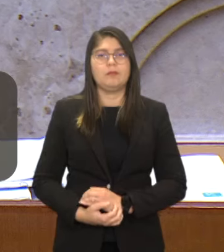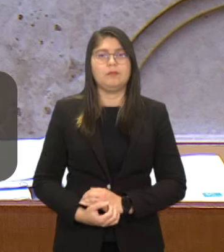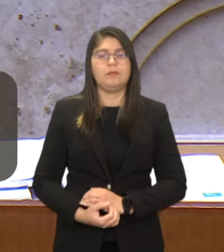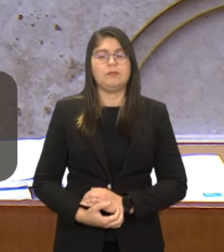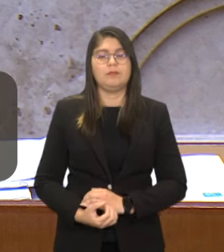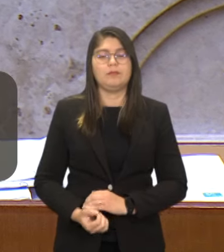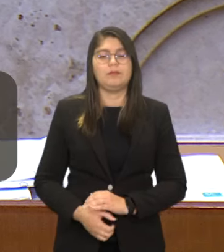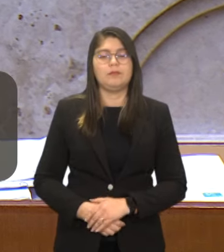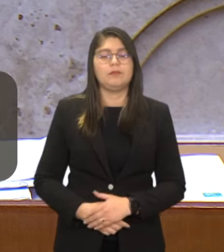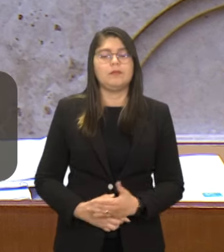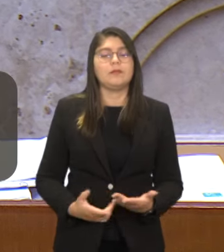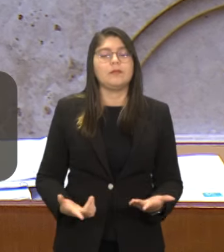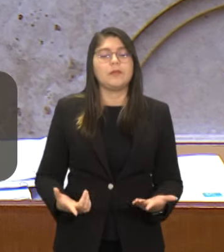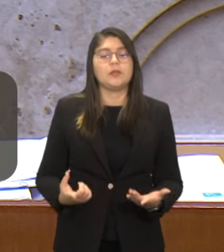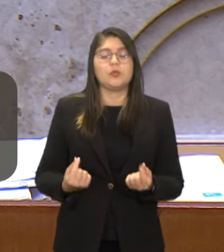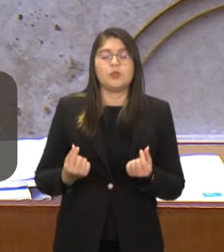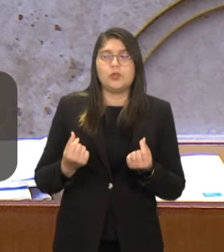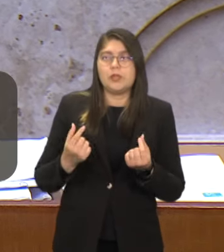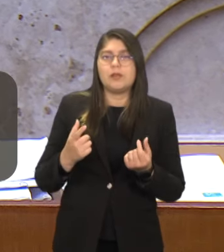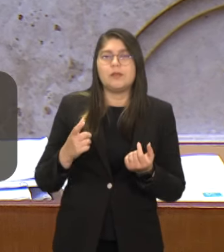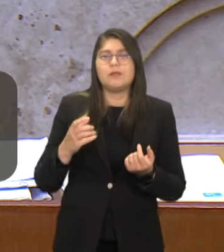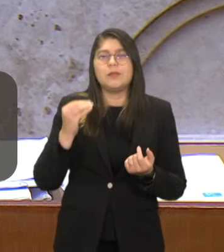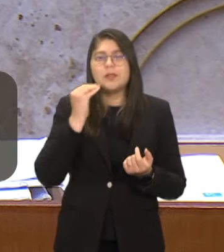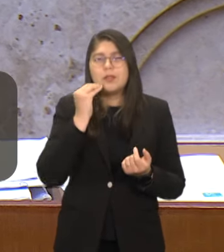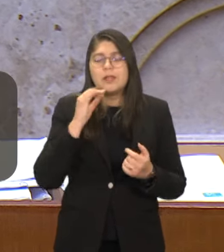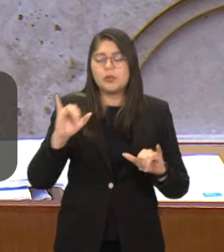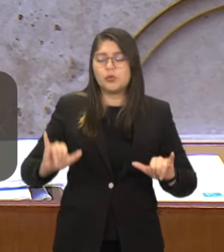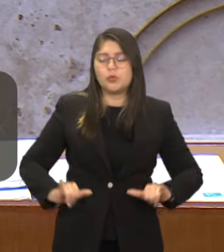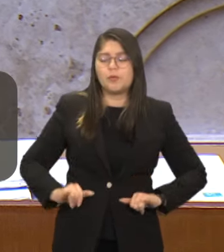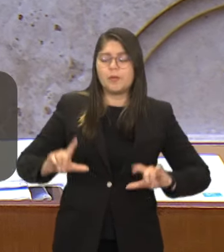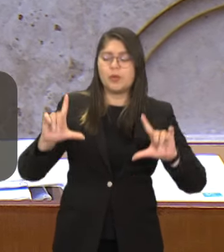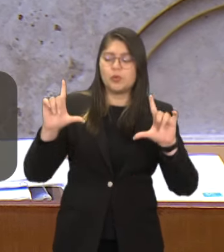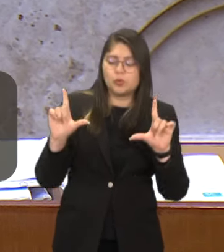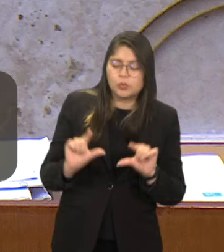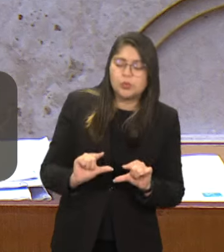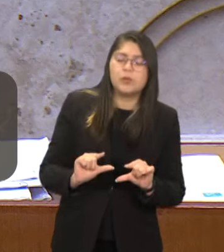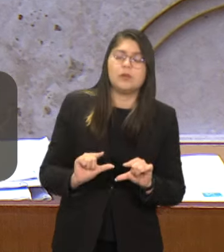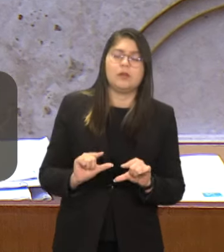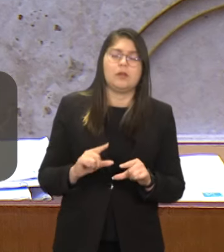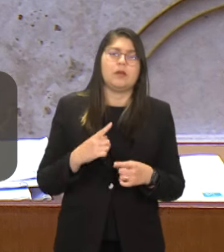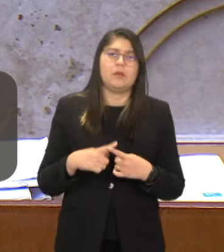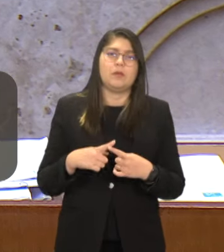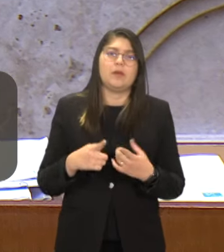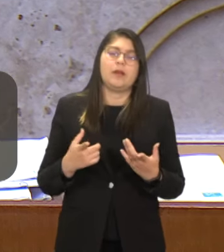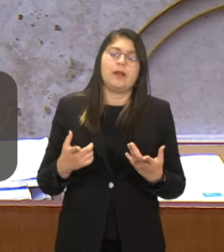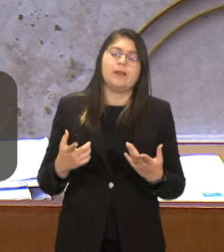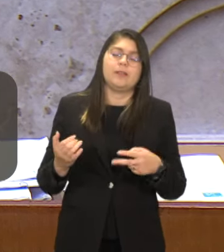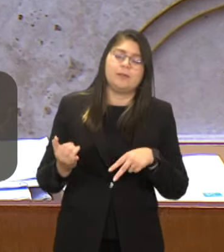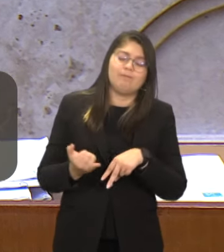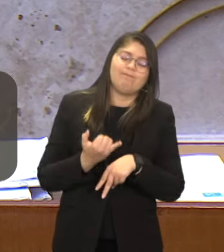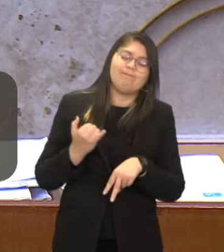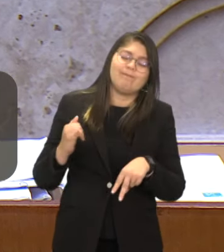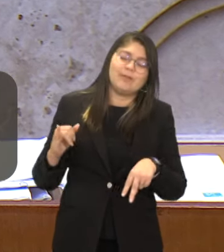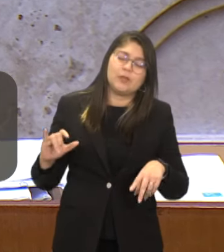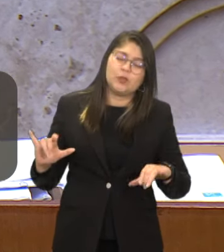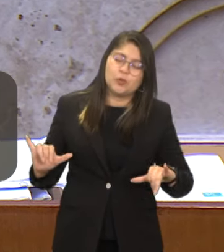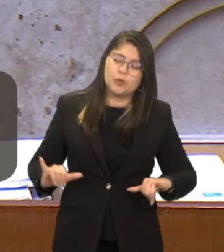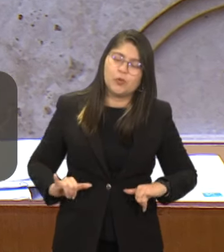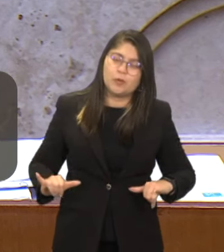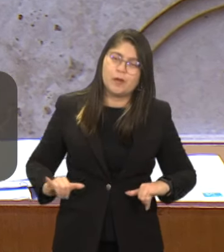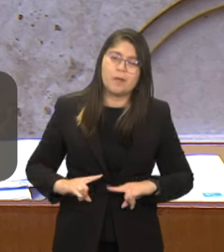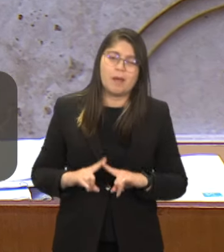esse dinheiro, no máximo, vai poder atenuar o sofrimento a que essas pessoas foram submetidas, mas, por evidente,